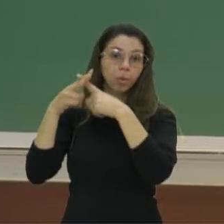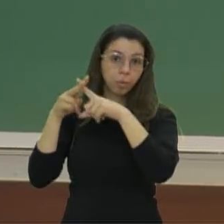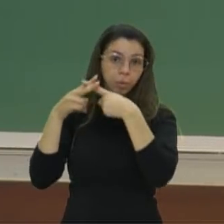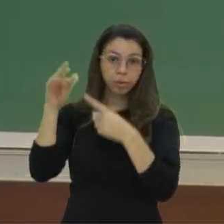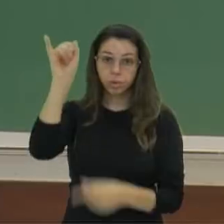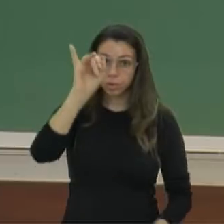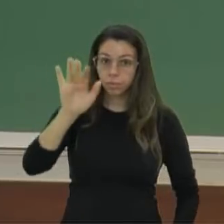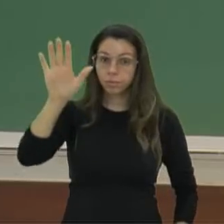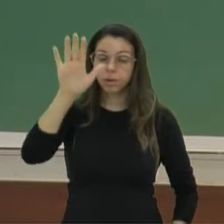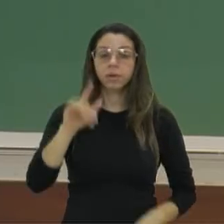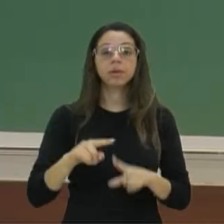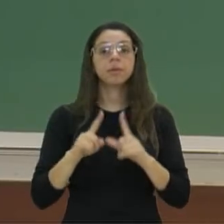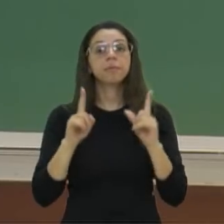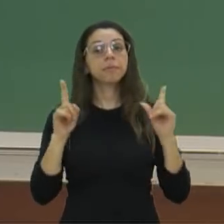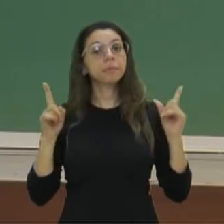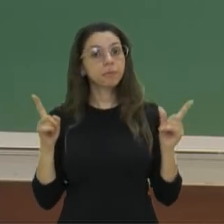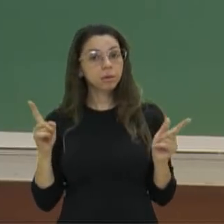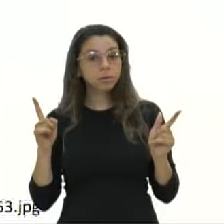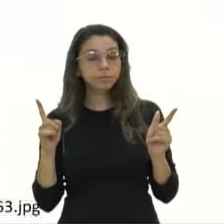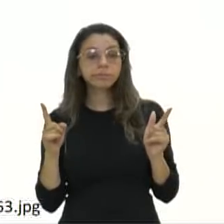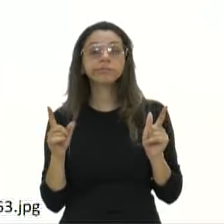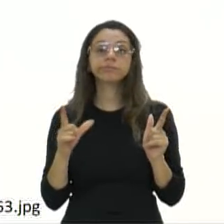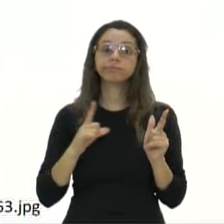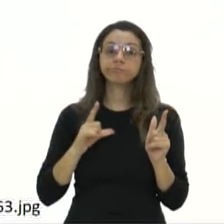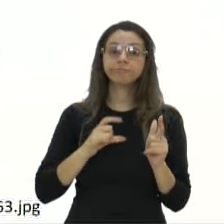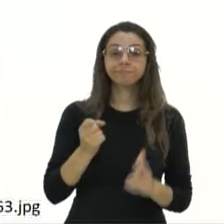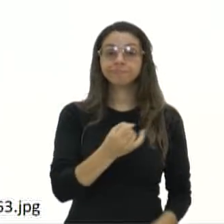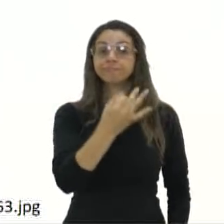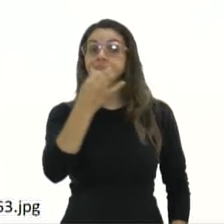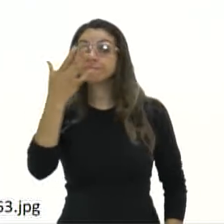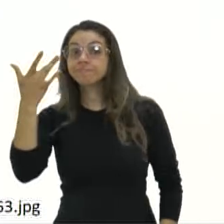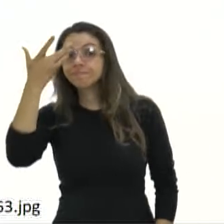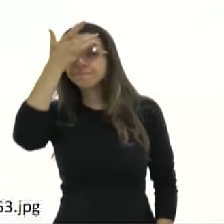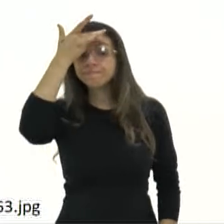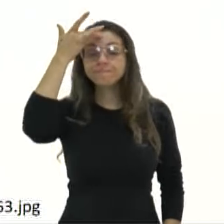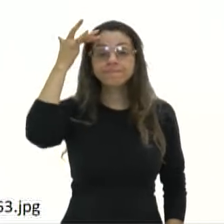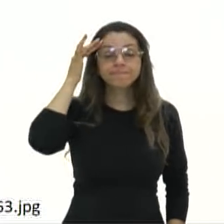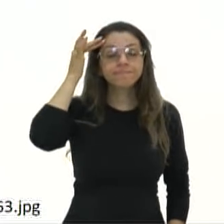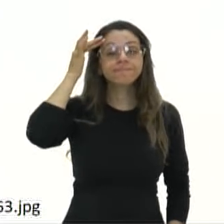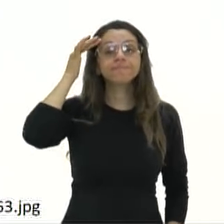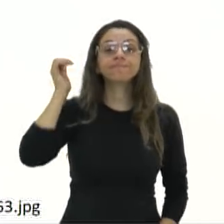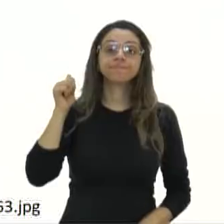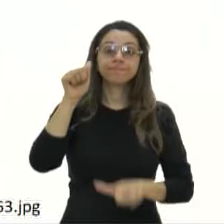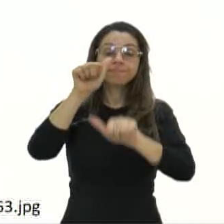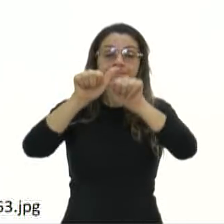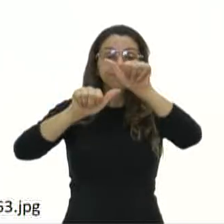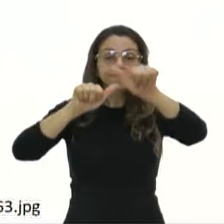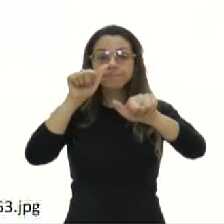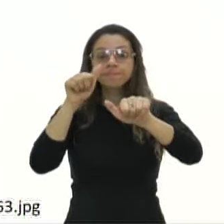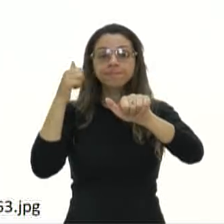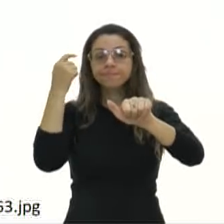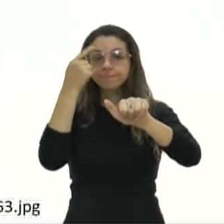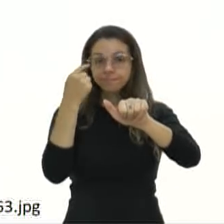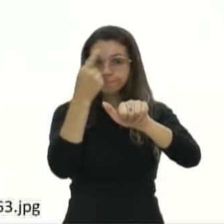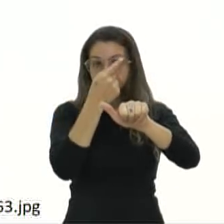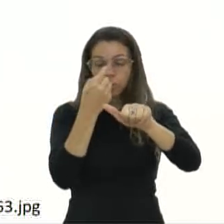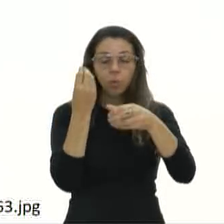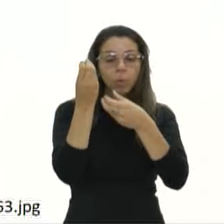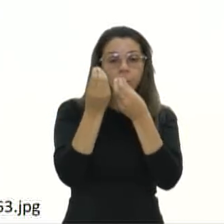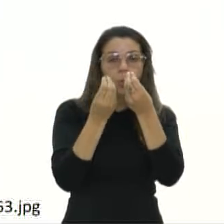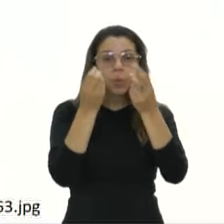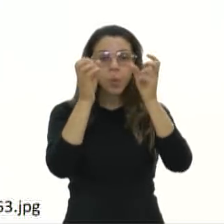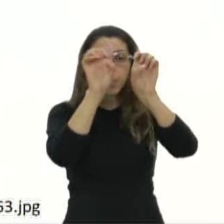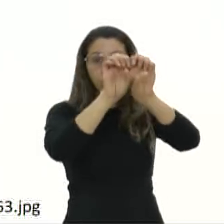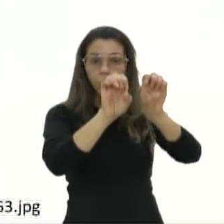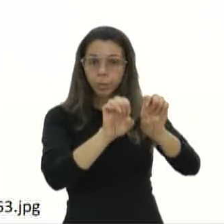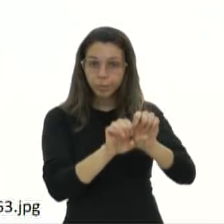imagem. Porém, algumas pessoas têm alterações nos olhos, no formato